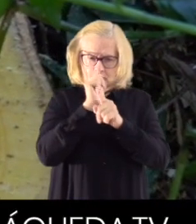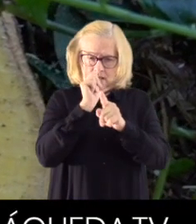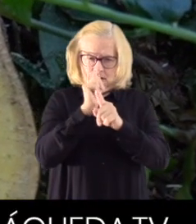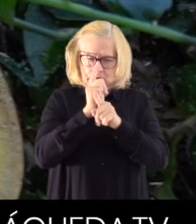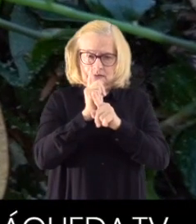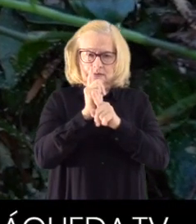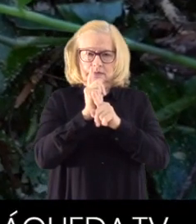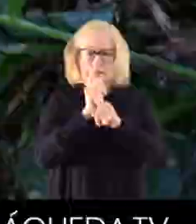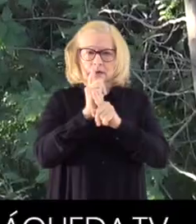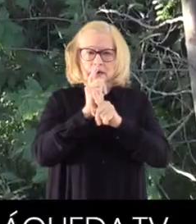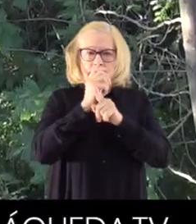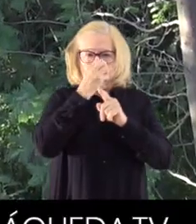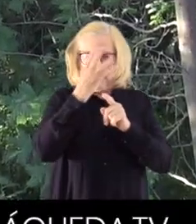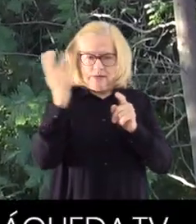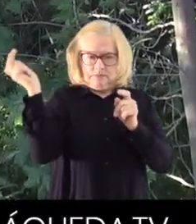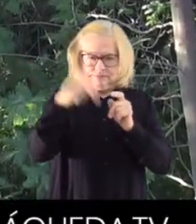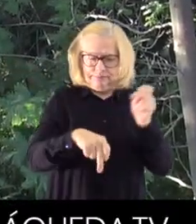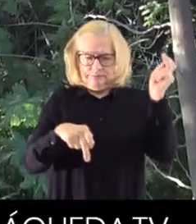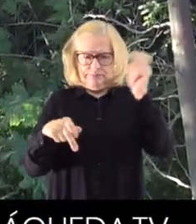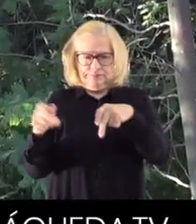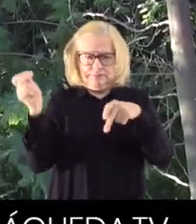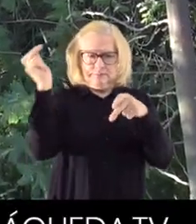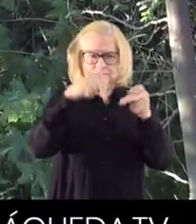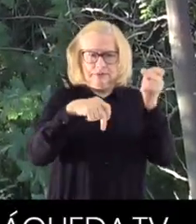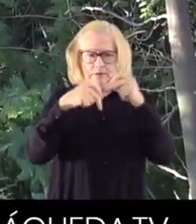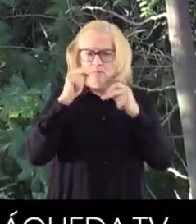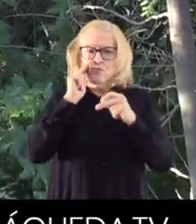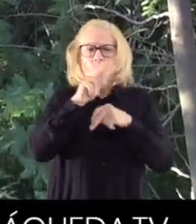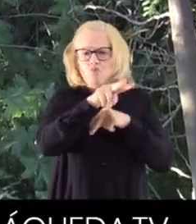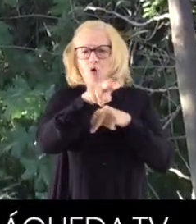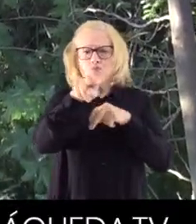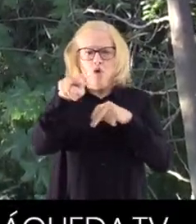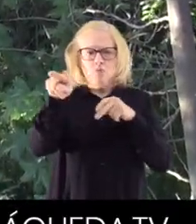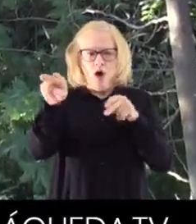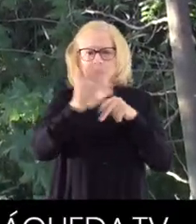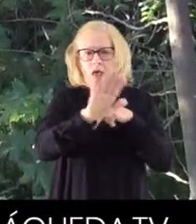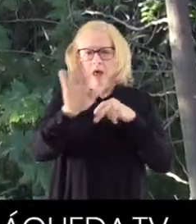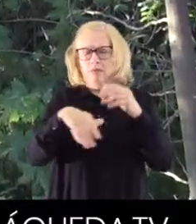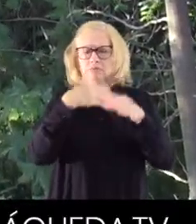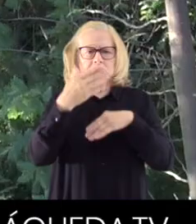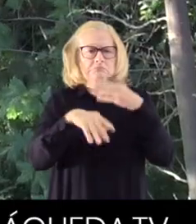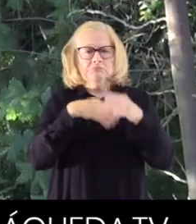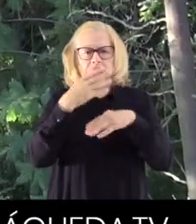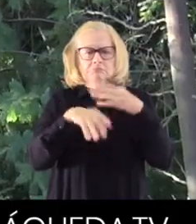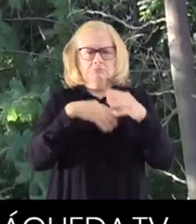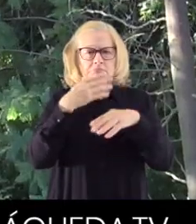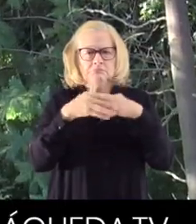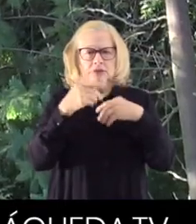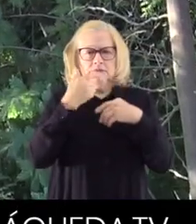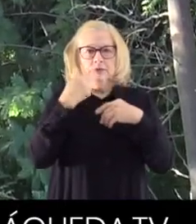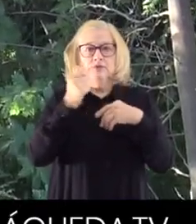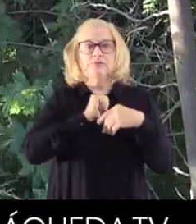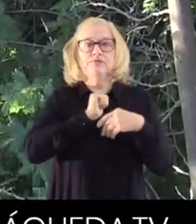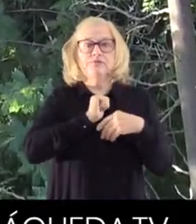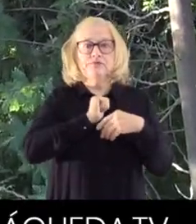As infestantes são uma coisa que nós nos vamos habituando a ver, conviver com elas e depois não nos apercebemos que a